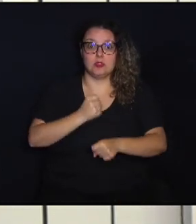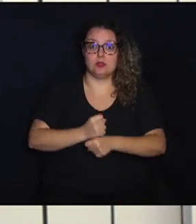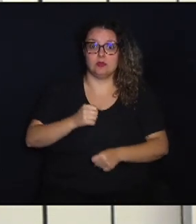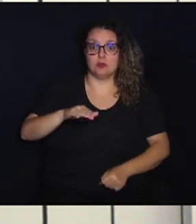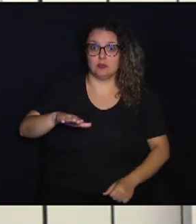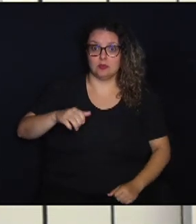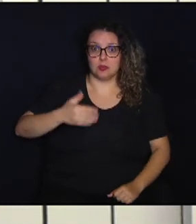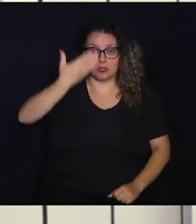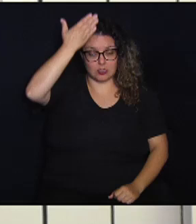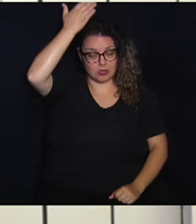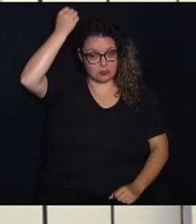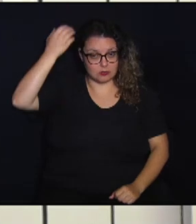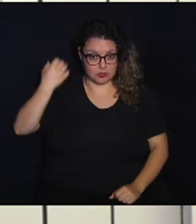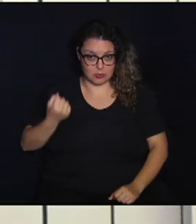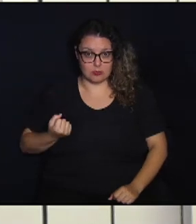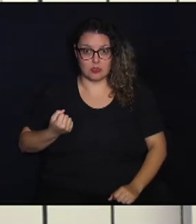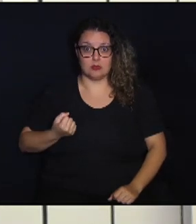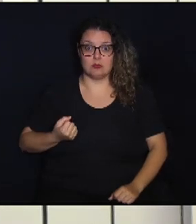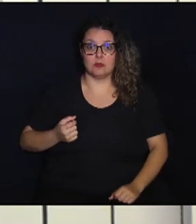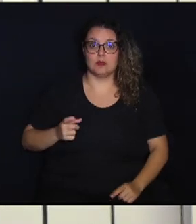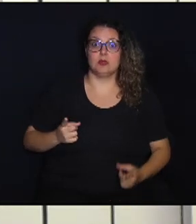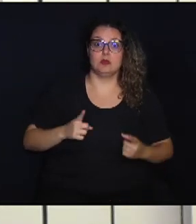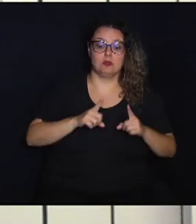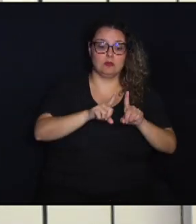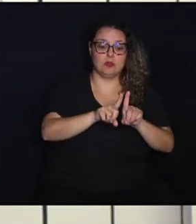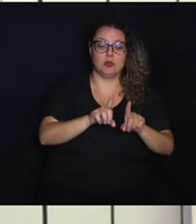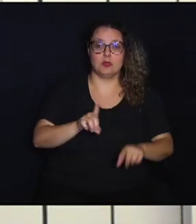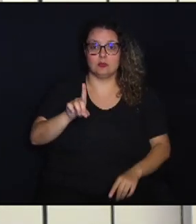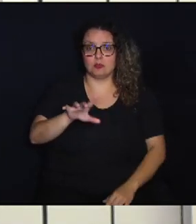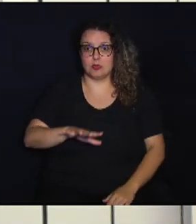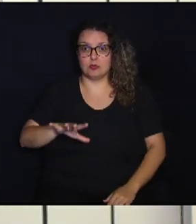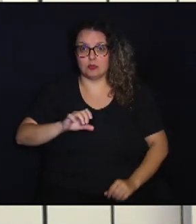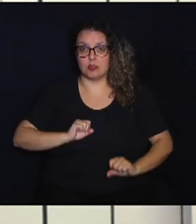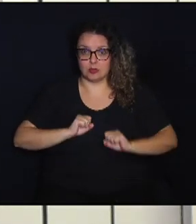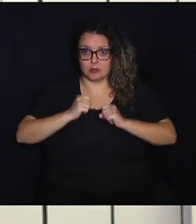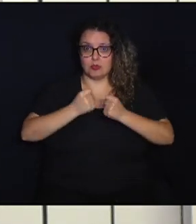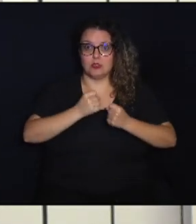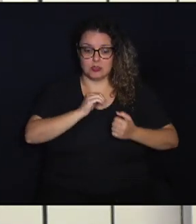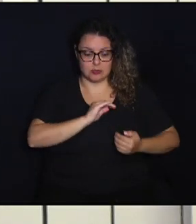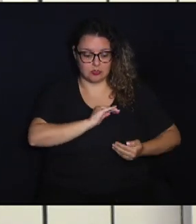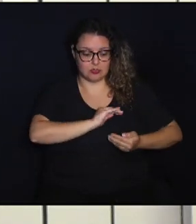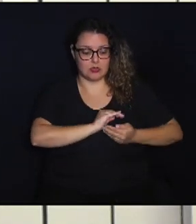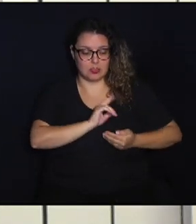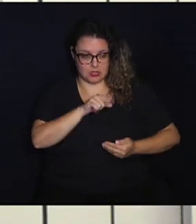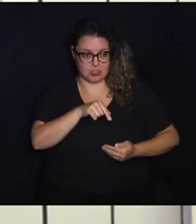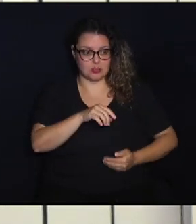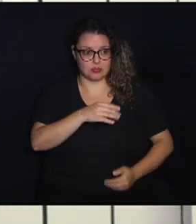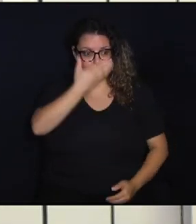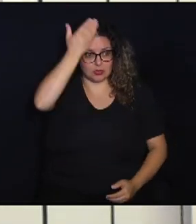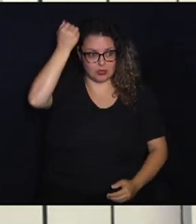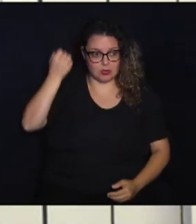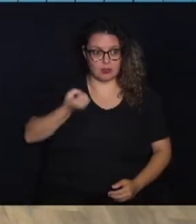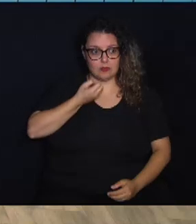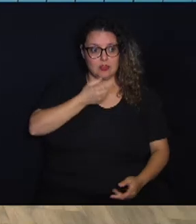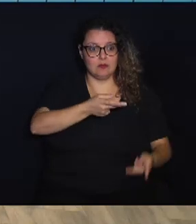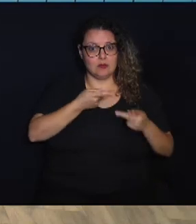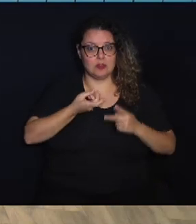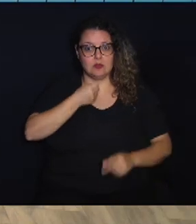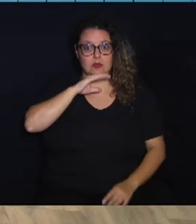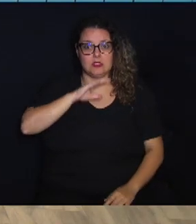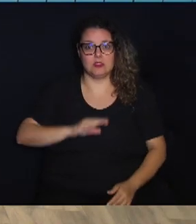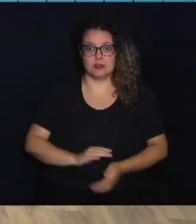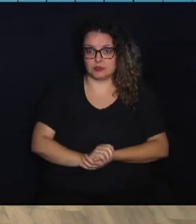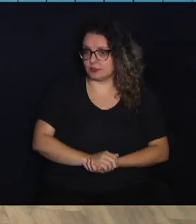repórter Rúbia de Oliveira, que está ao lado do diretor da Defesa Civil. É isso, Rúbia. Seja bem-vinda e boa tarde.